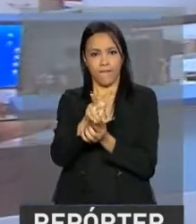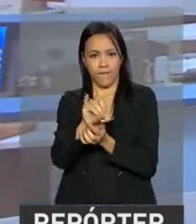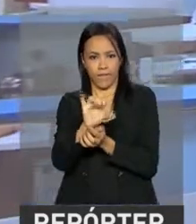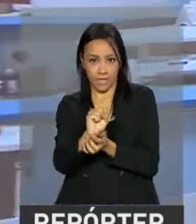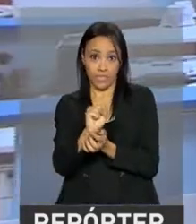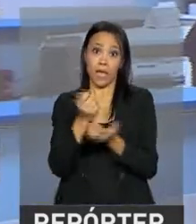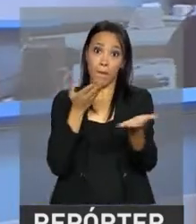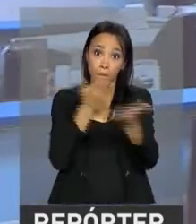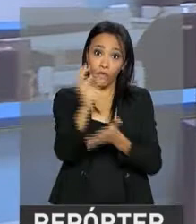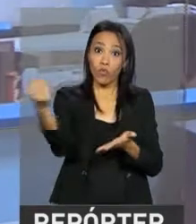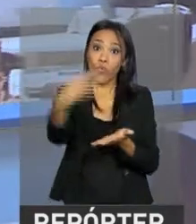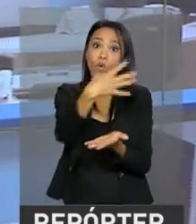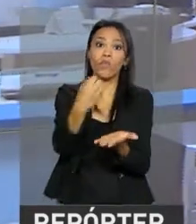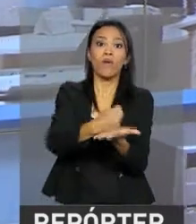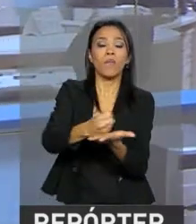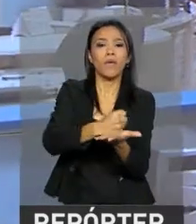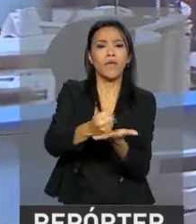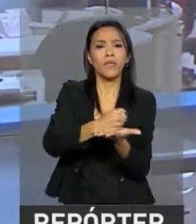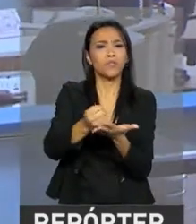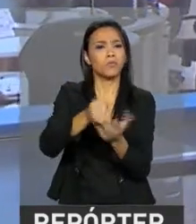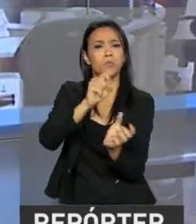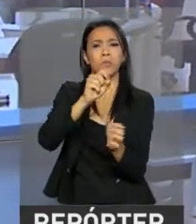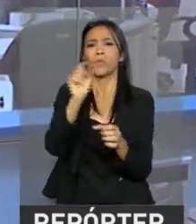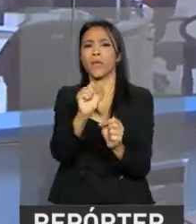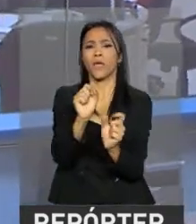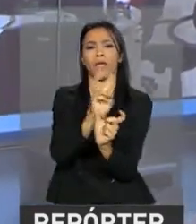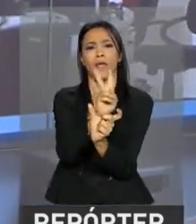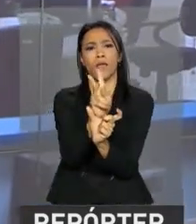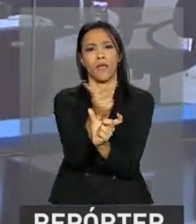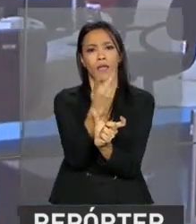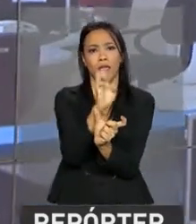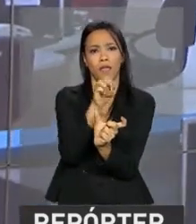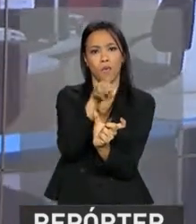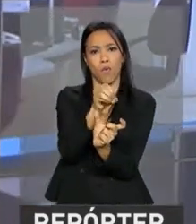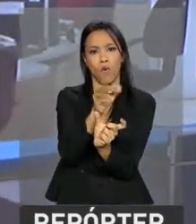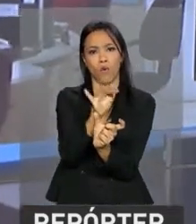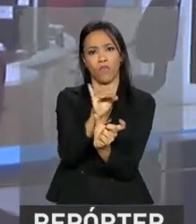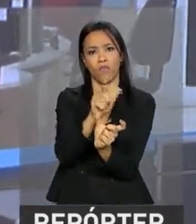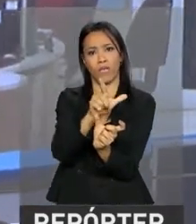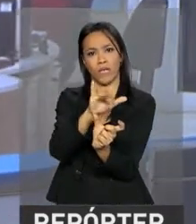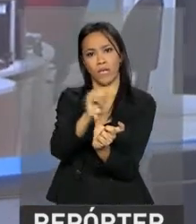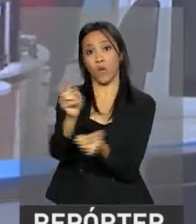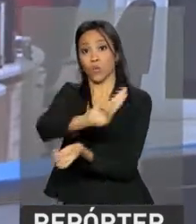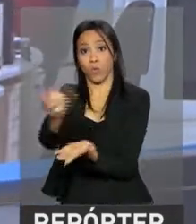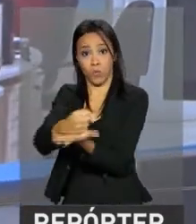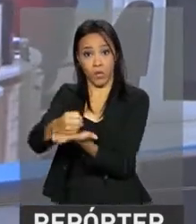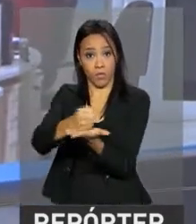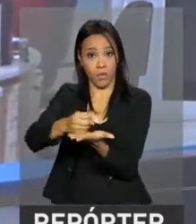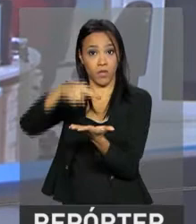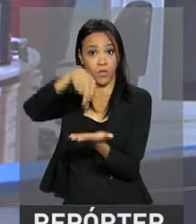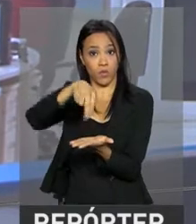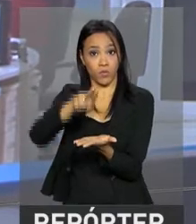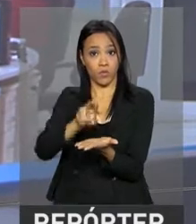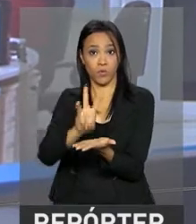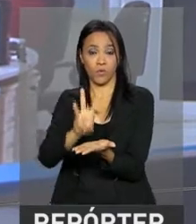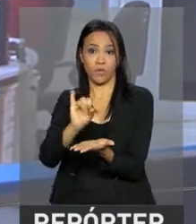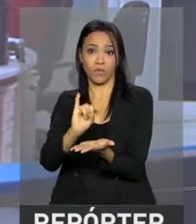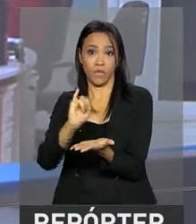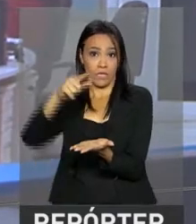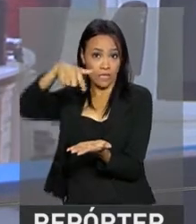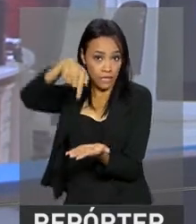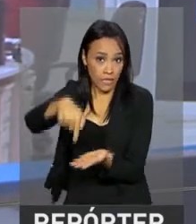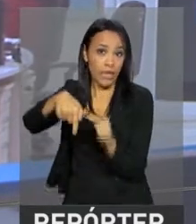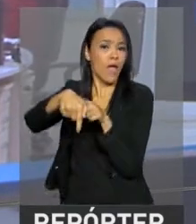a hemofilia. O Nuvic, registrado como produto biológico novo, é indicado para o tratamento